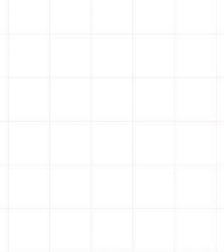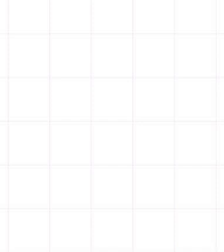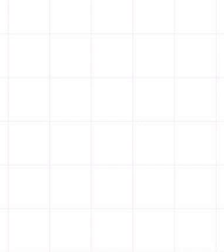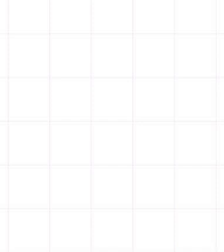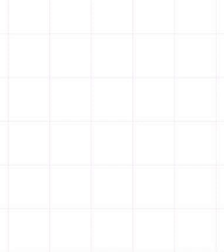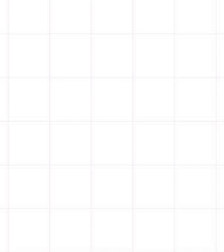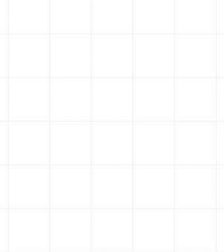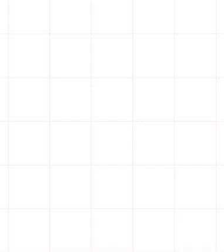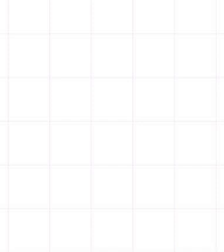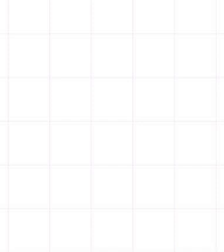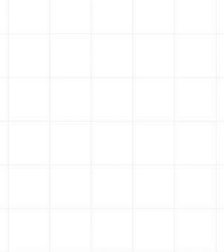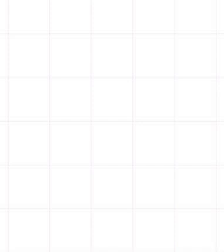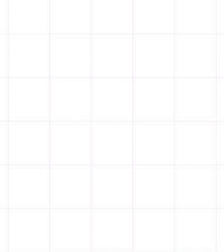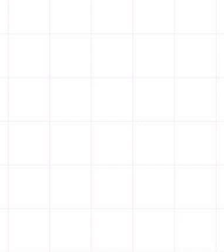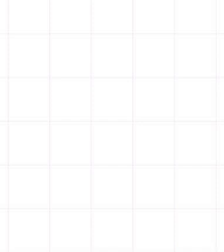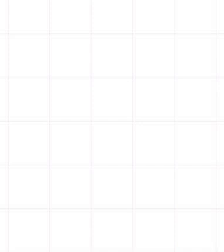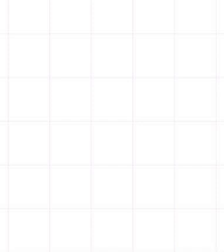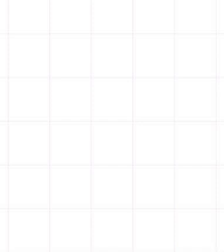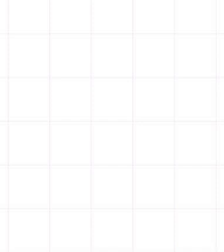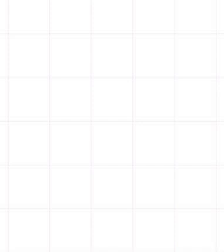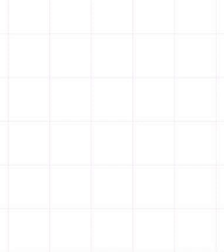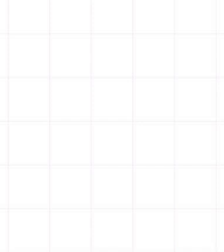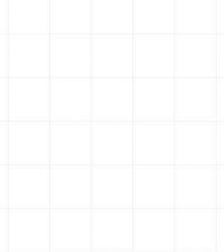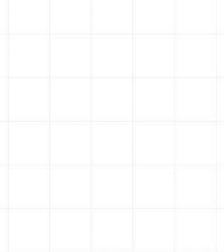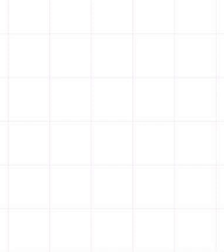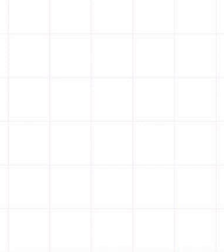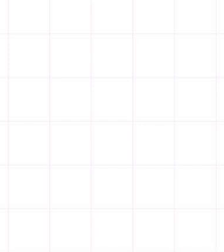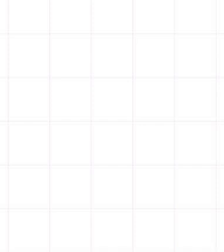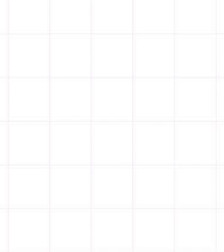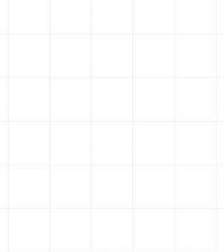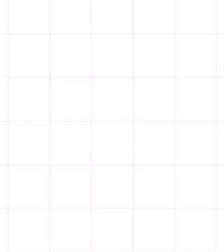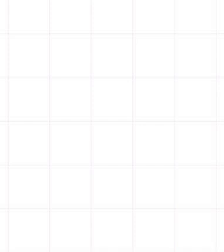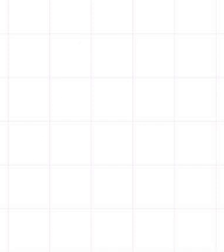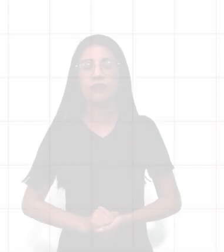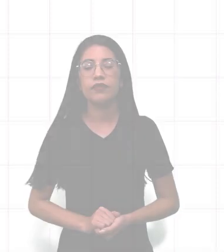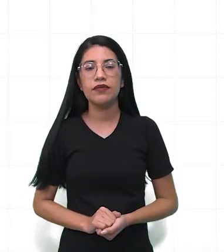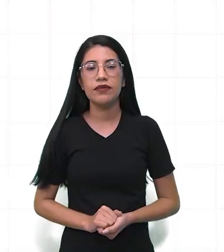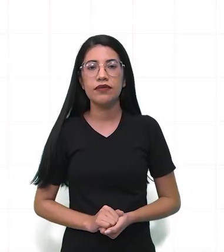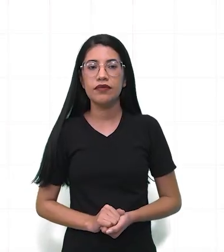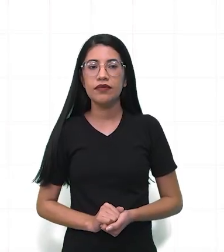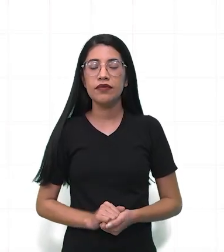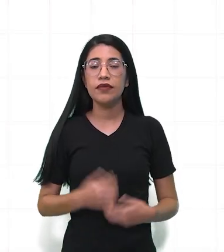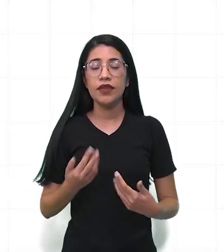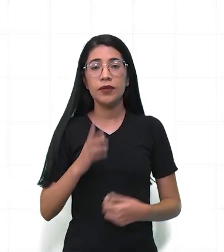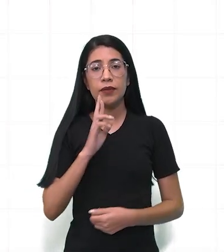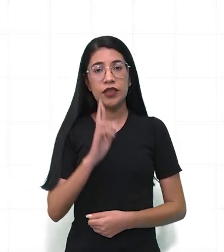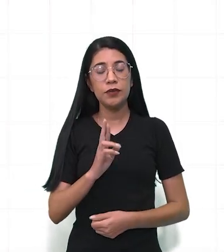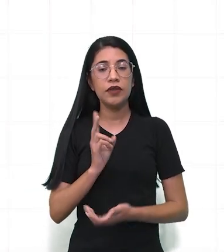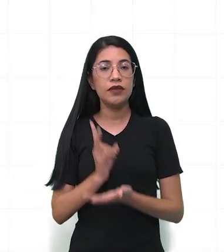só que agora você está usando o número decimal. Então, o resultado sempre vai ser o mesmo. Então,